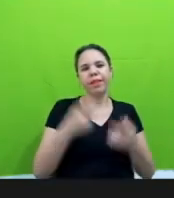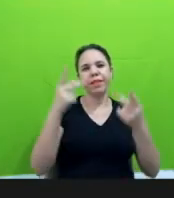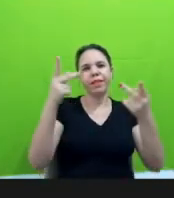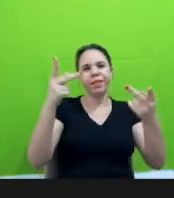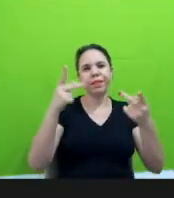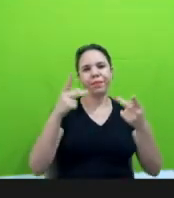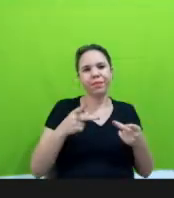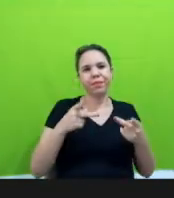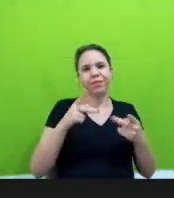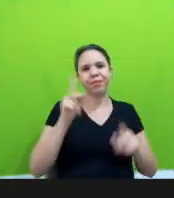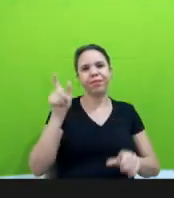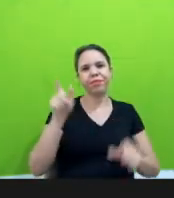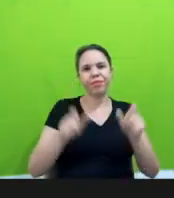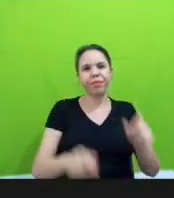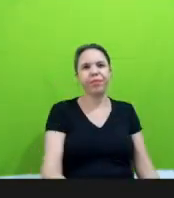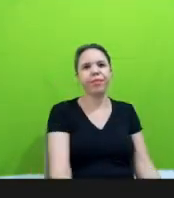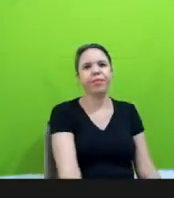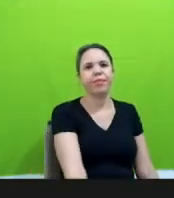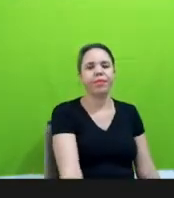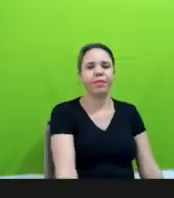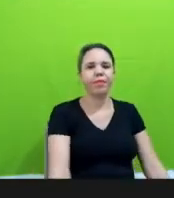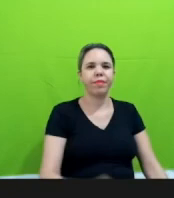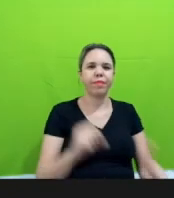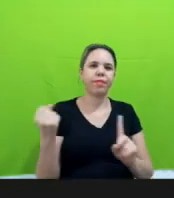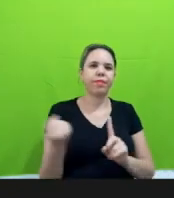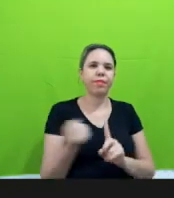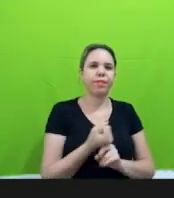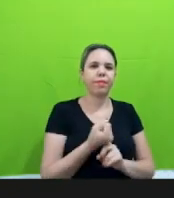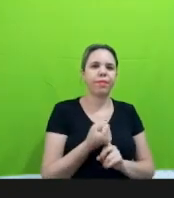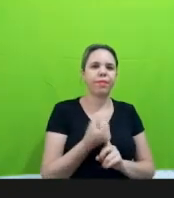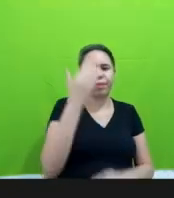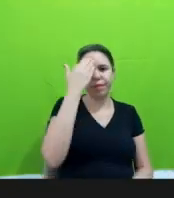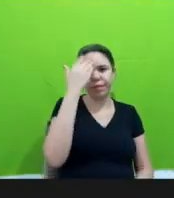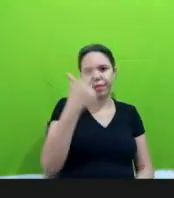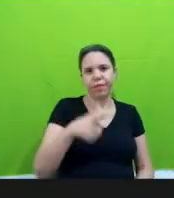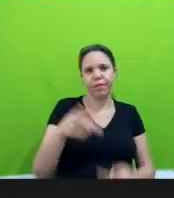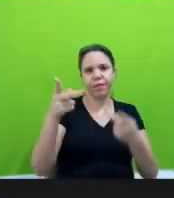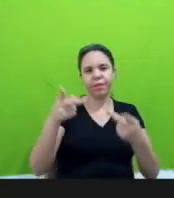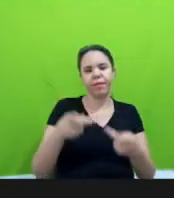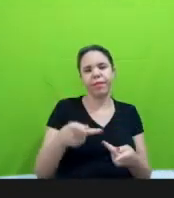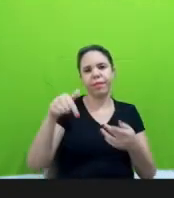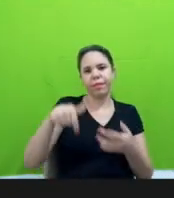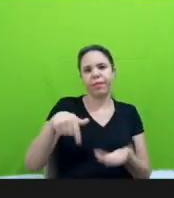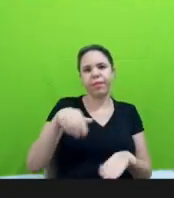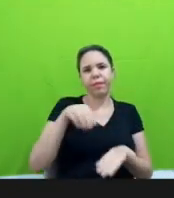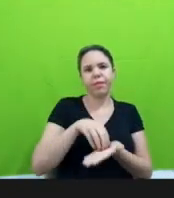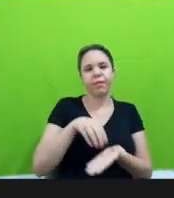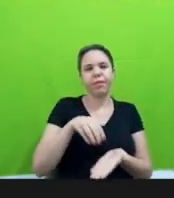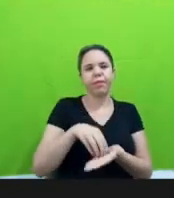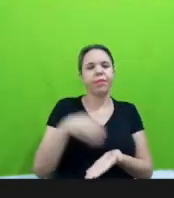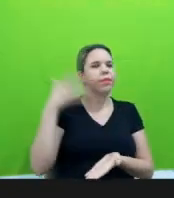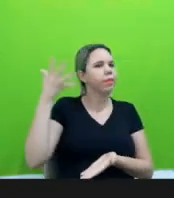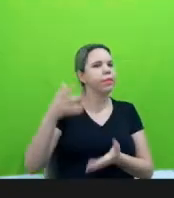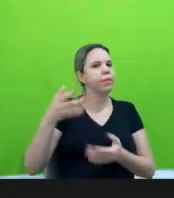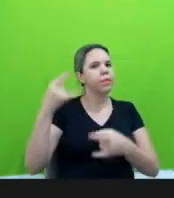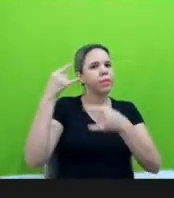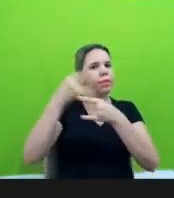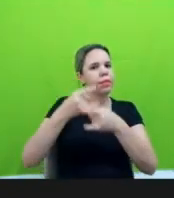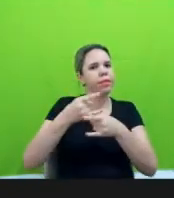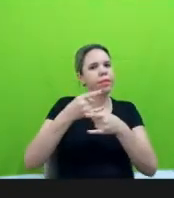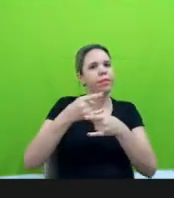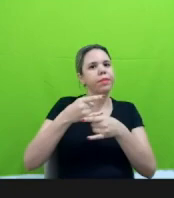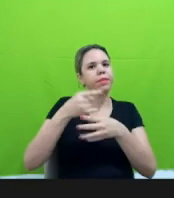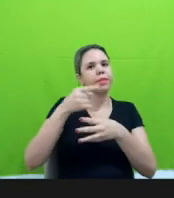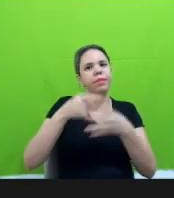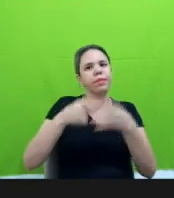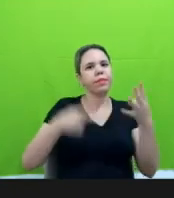às pessoas para o controle social. E, mais uma vez, agradecer o convite da Brage e o tempo do Bruno, do Paulo, seu, Kátia, da